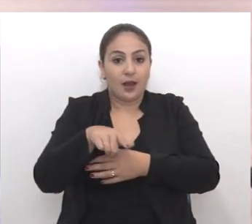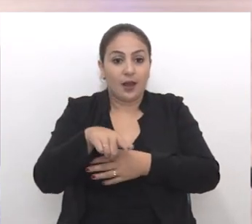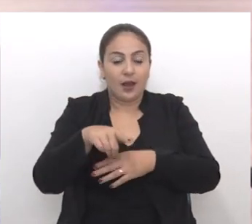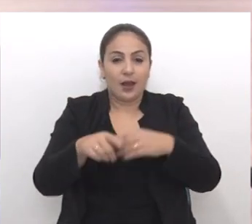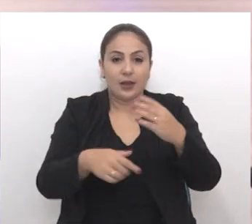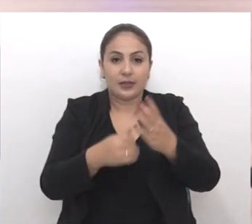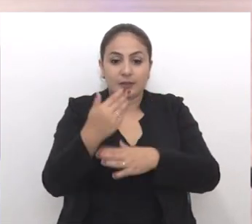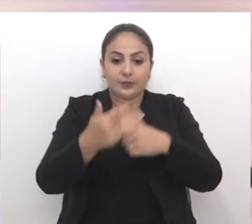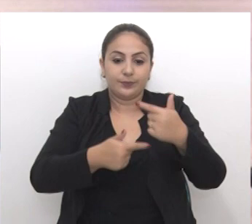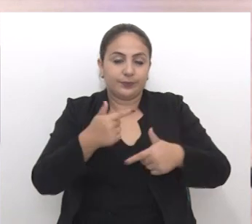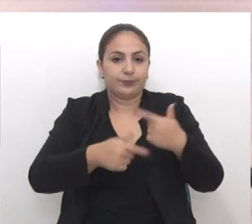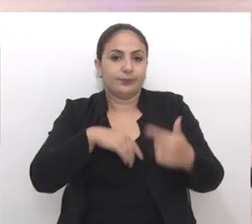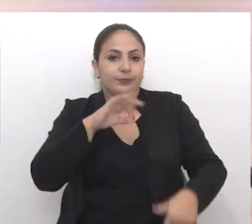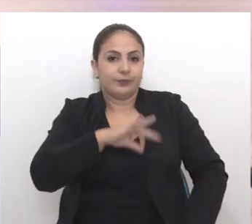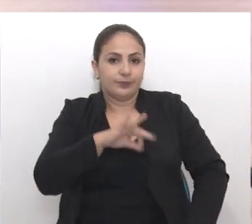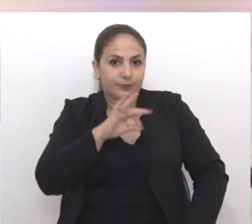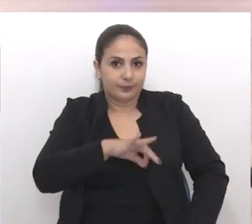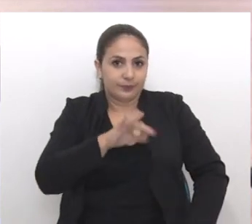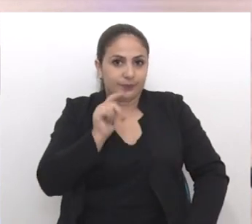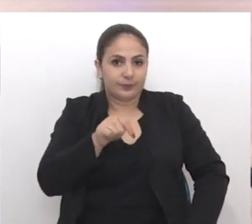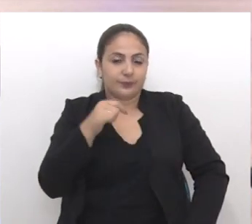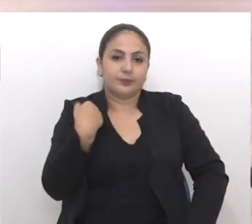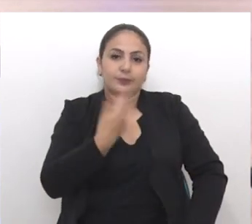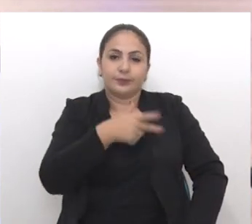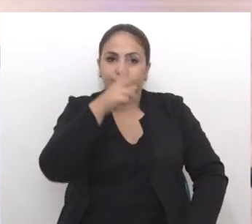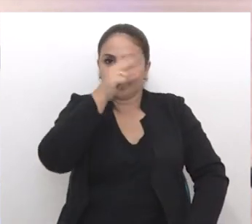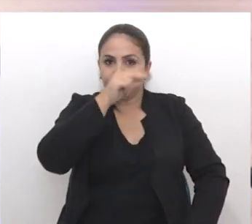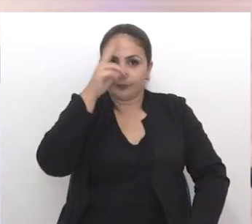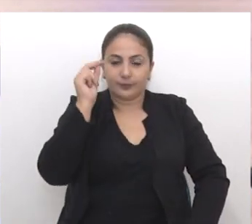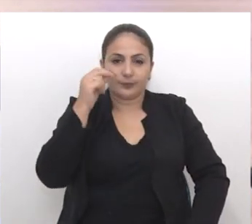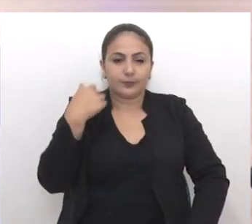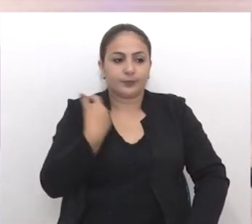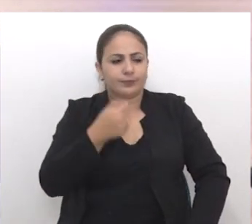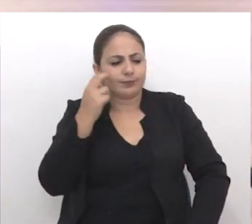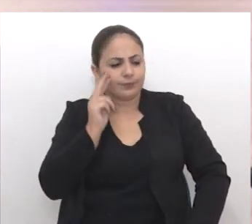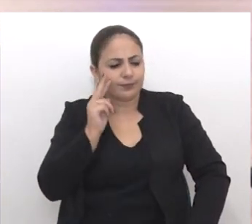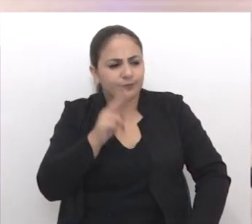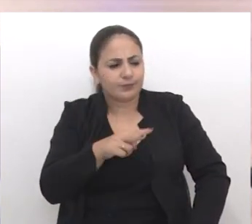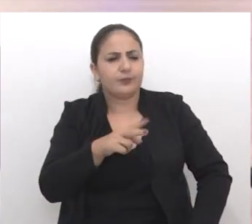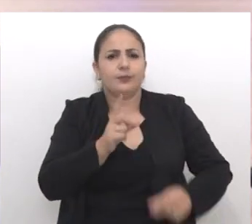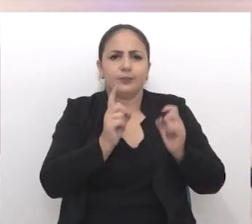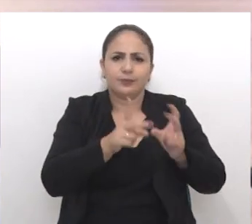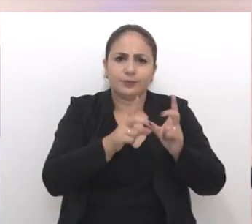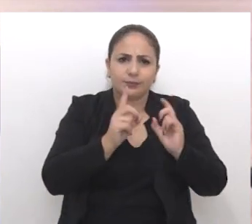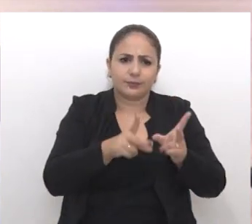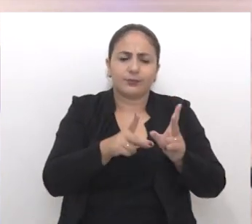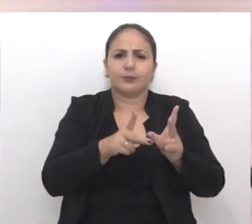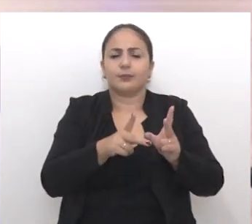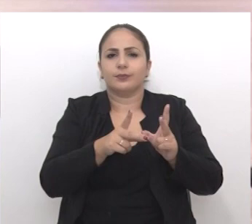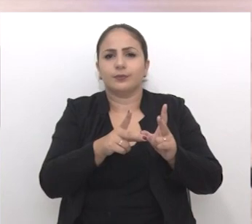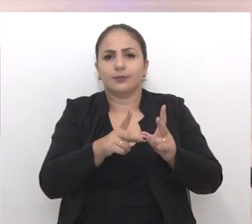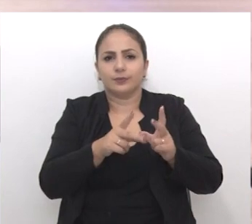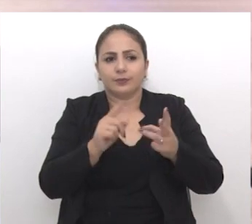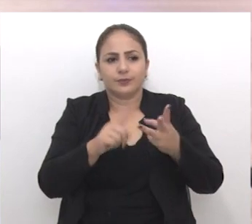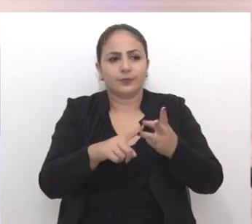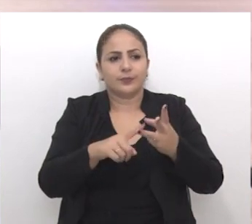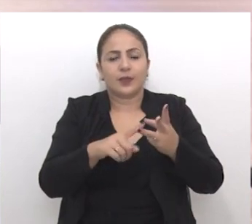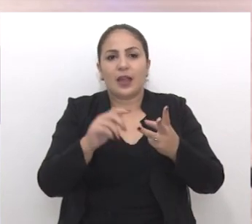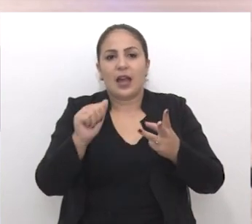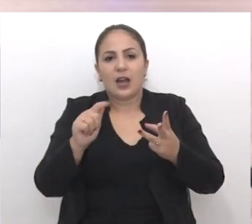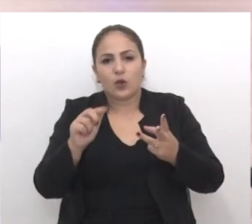uma das geração de emprego e renda aqui para o nosso município. Nós olhamos comércios de artigos